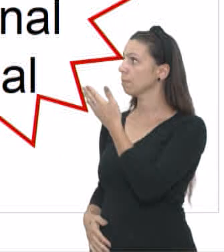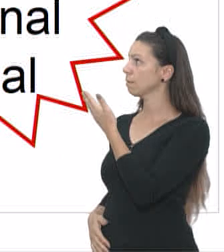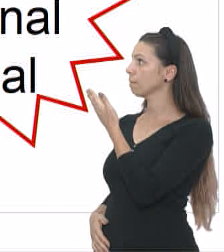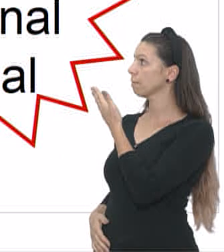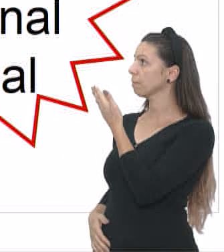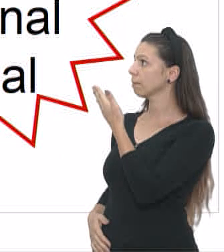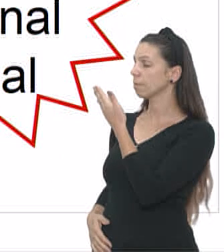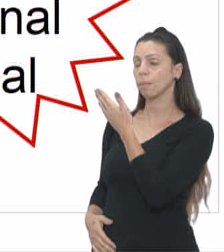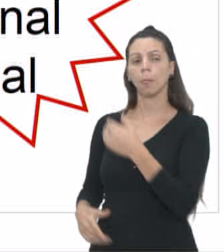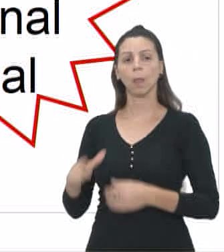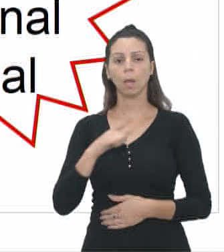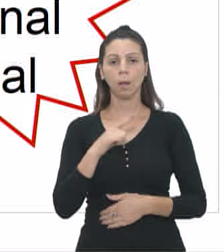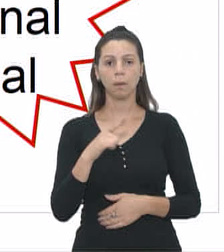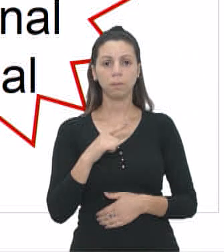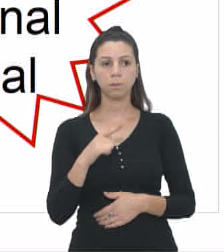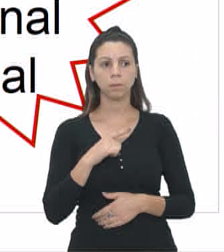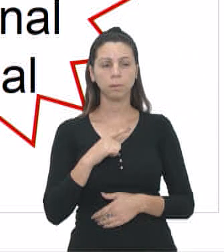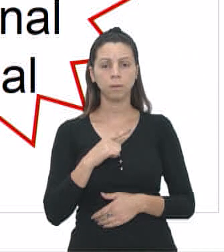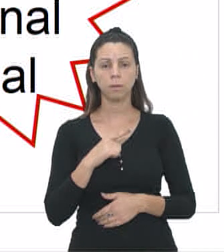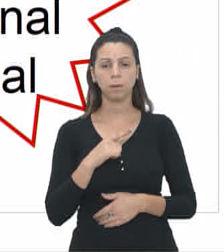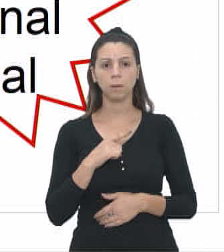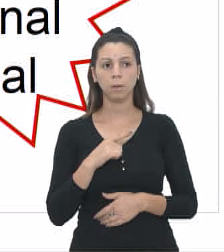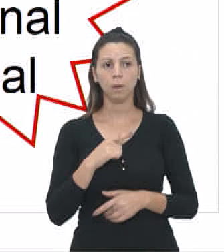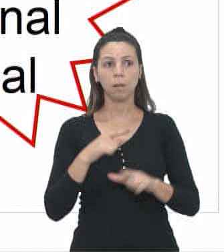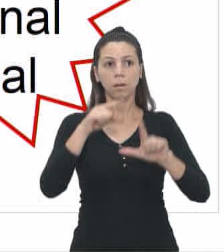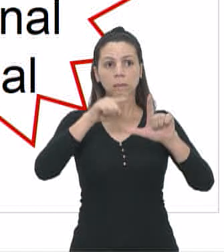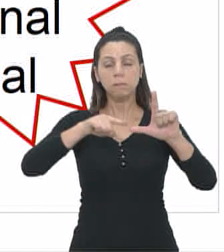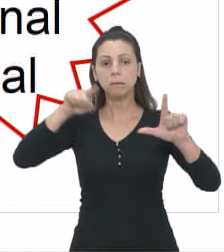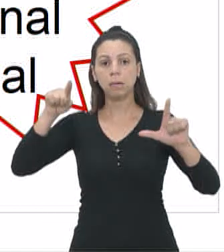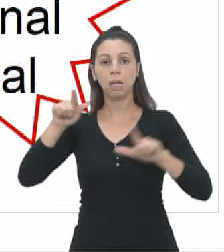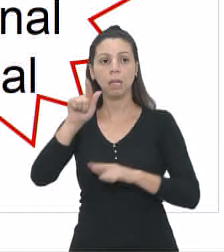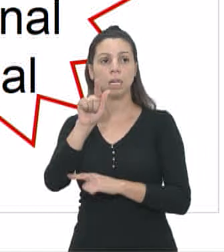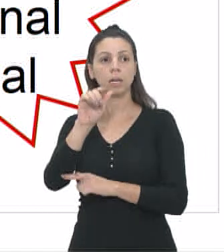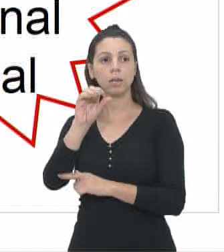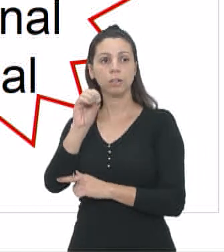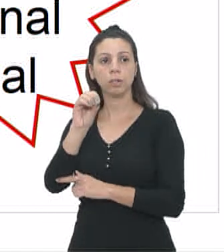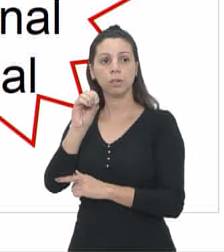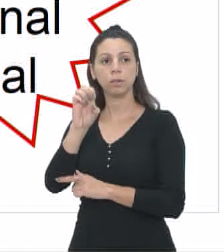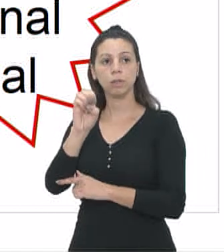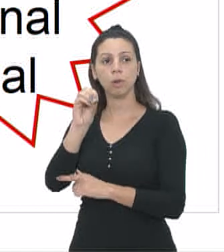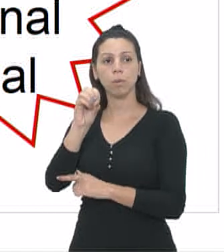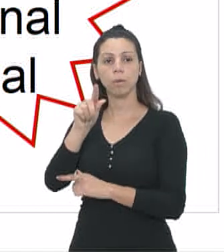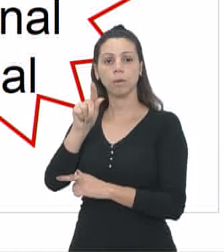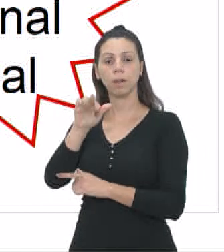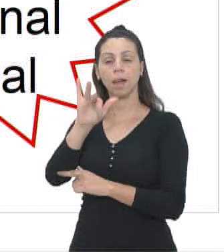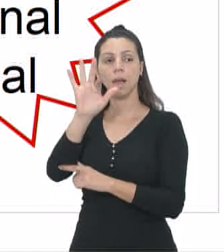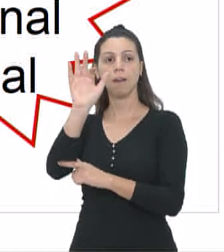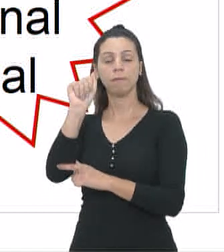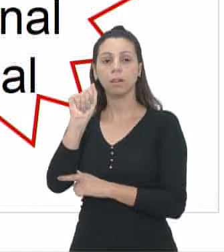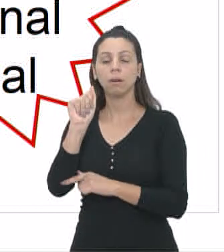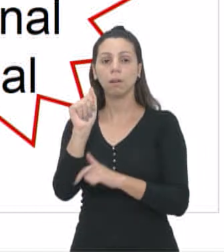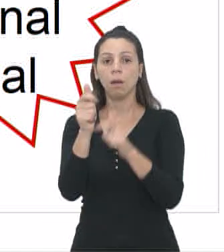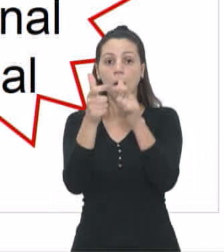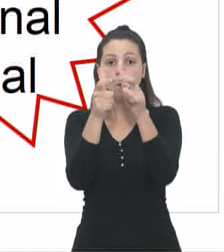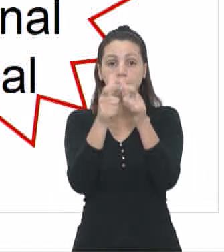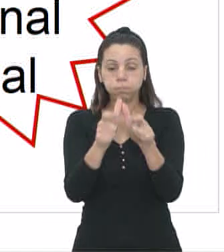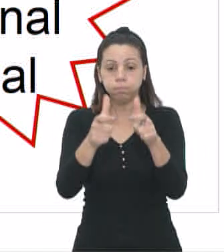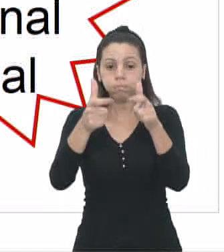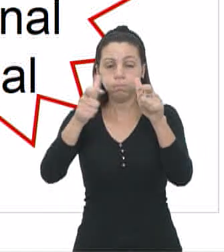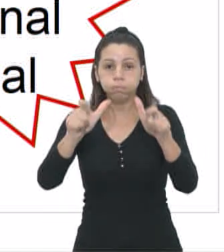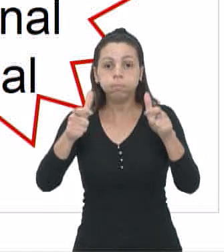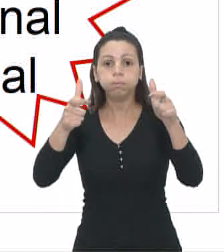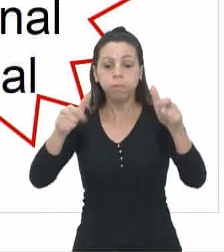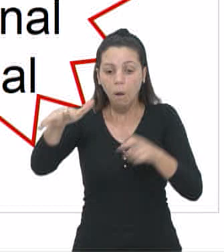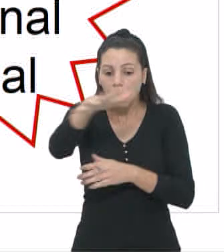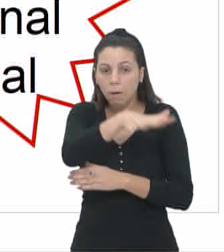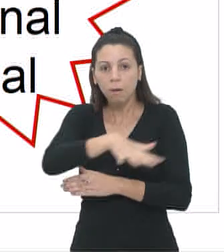definição de escala geográfica, que quando falamos em escala geográfica, estamos tratando de uma amplitude geográfica de uma área de estudo.